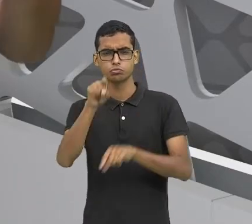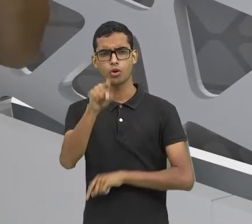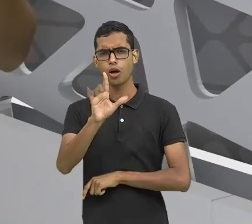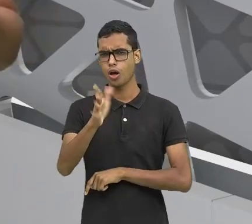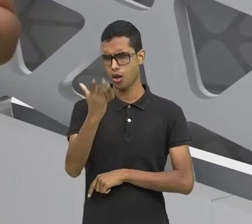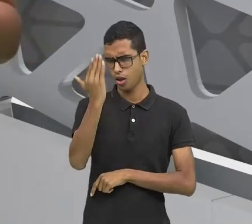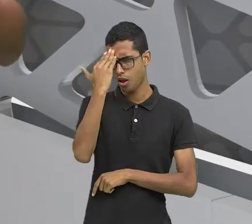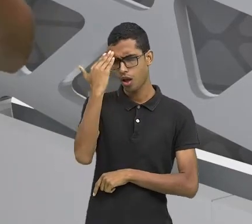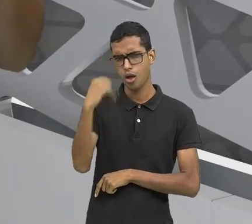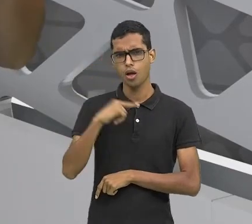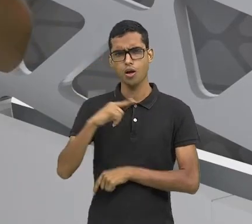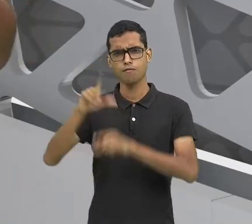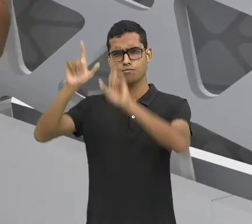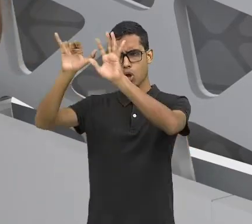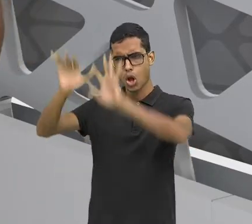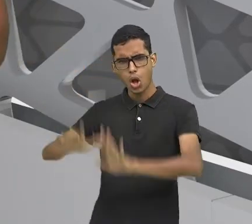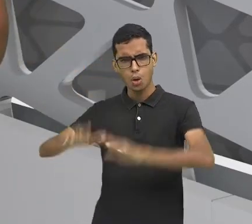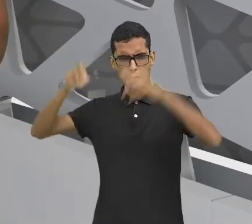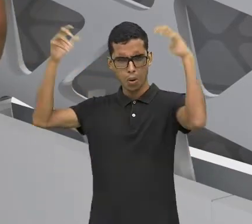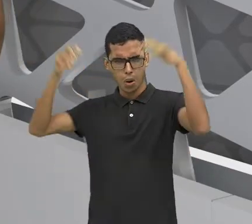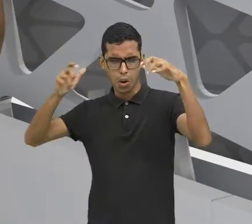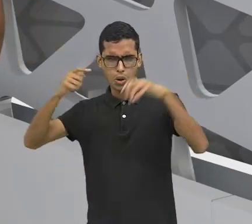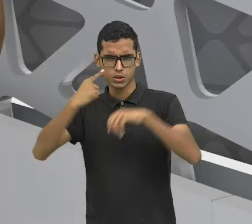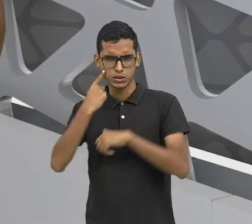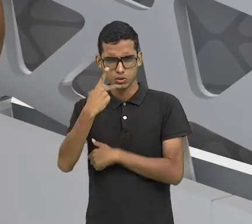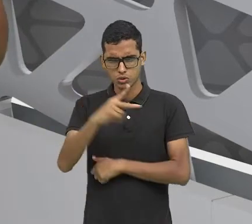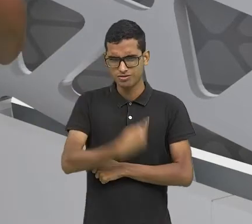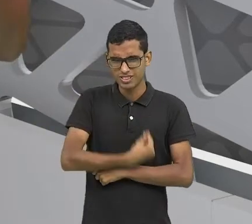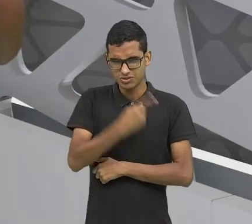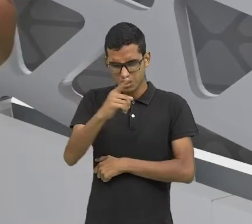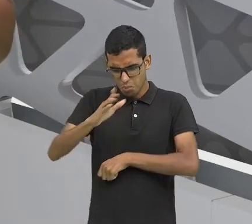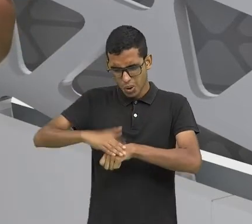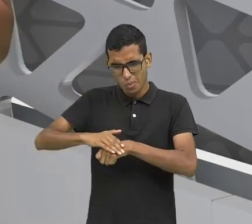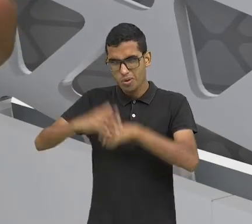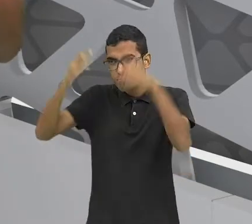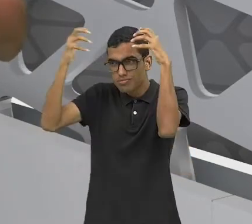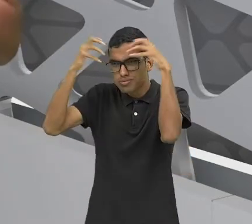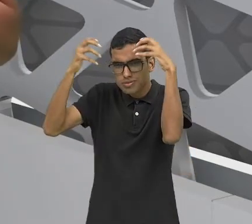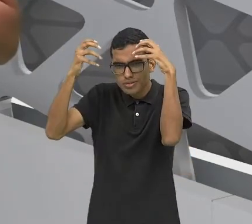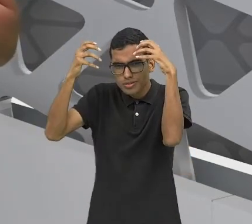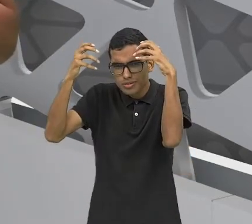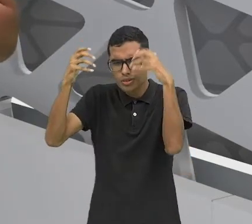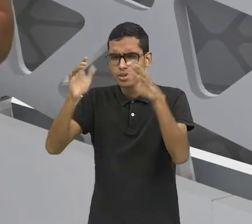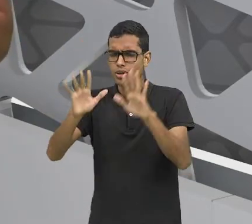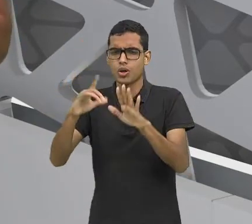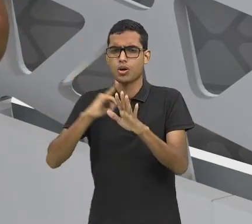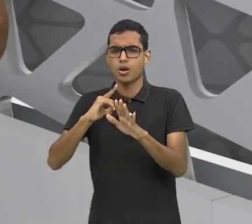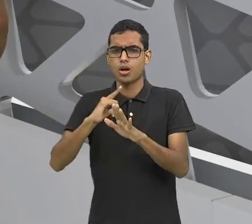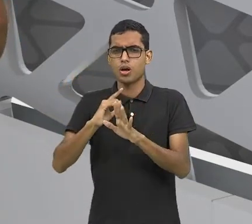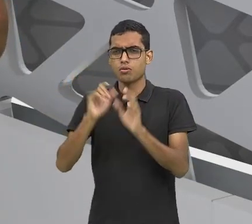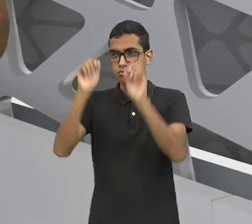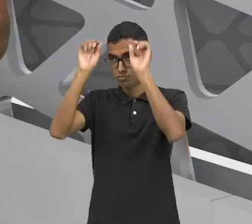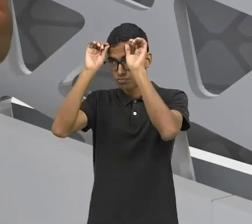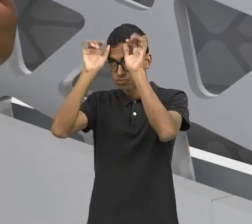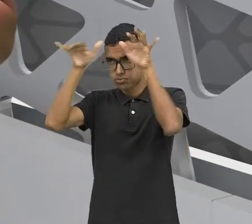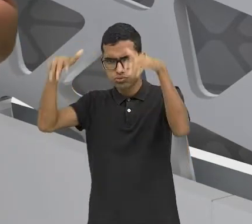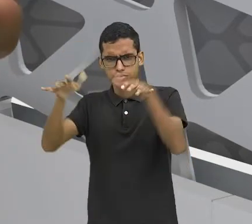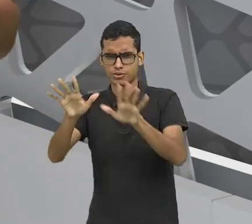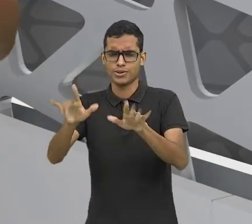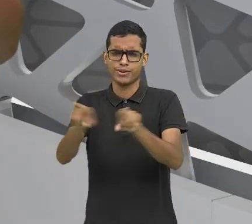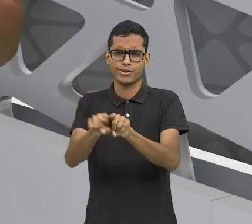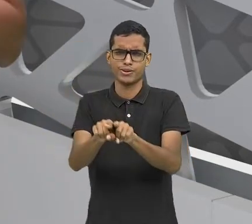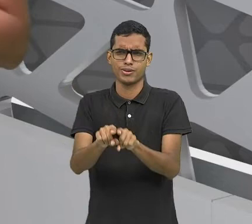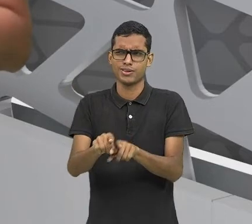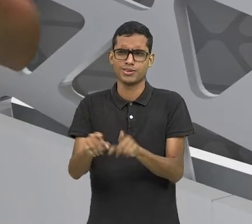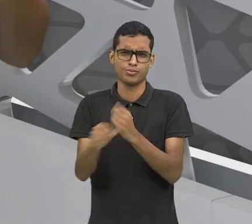já nevou, já choveu alguma vez na sua vida? Pensando de maneira literal.